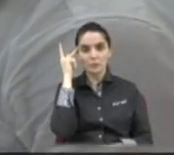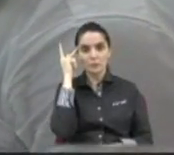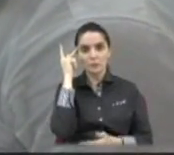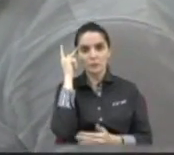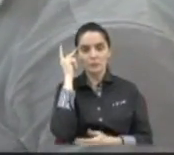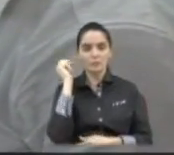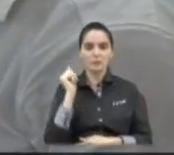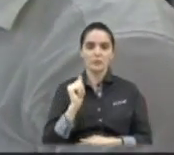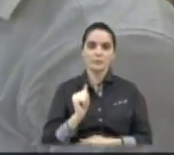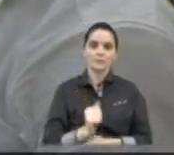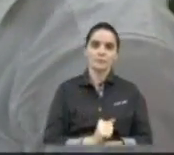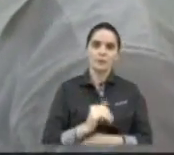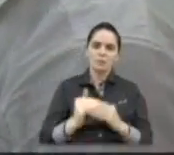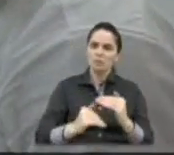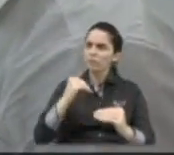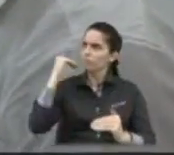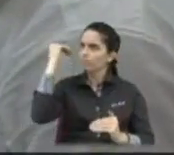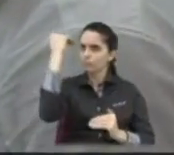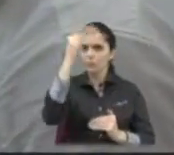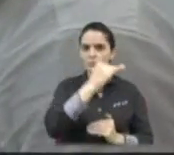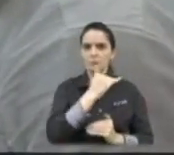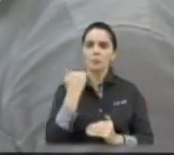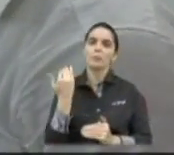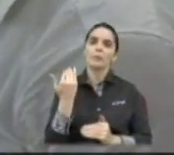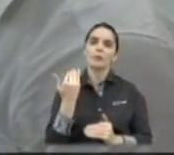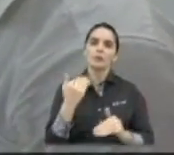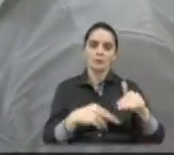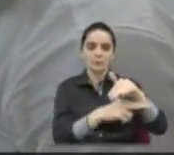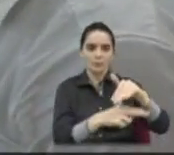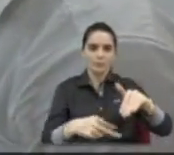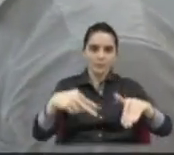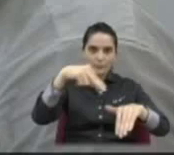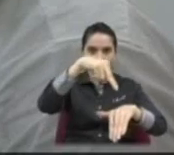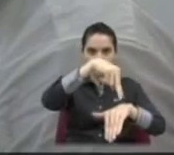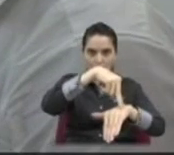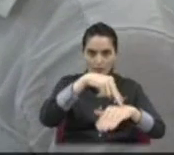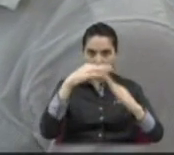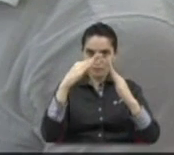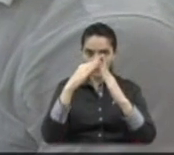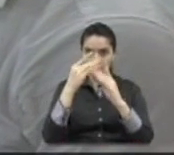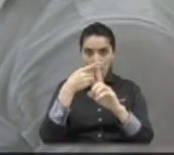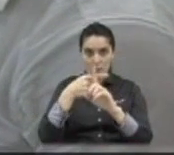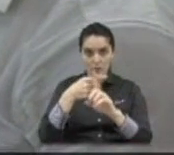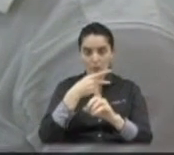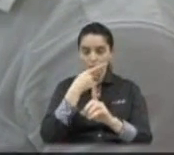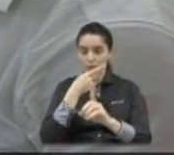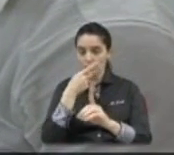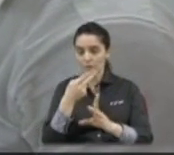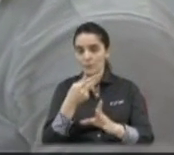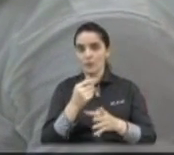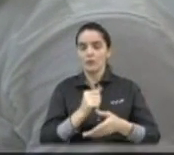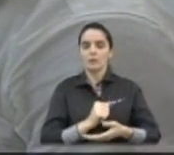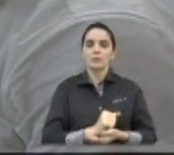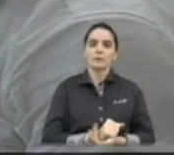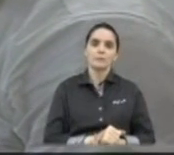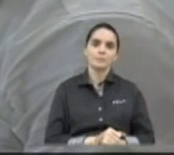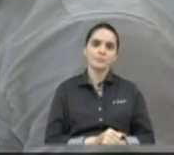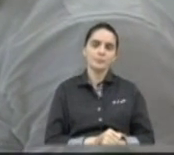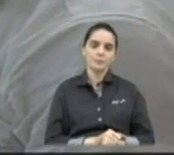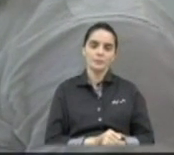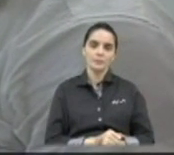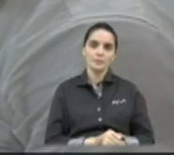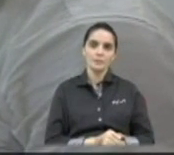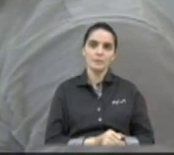morte. Naquela perspectiva da ressurreição que discutimos na igreja, exatamente esta. Só que numa perspectiva